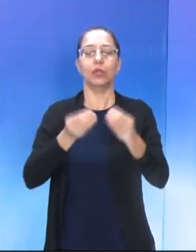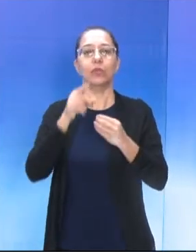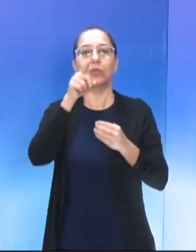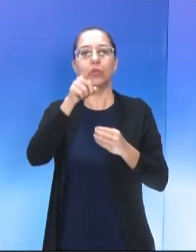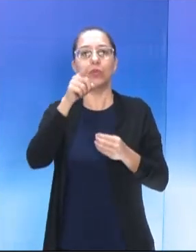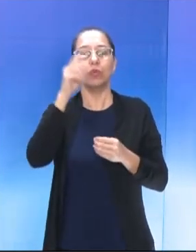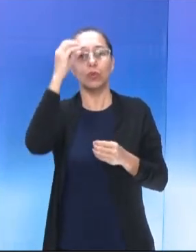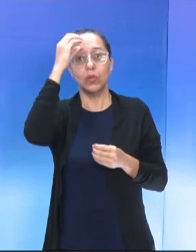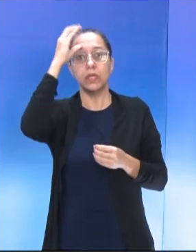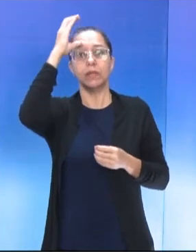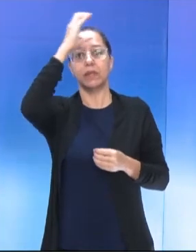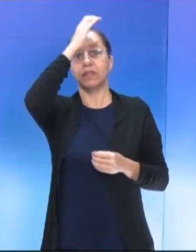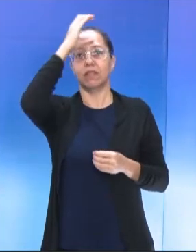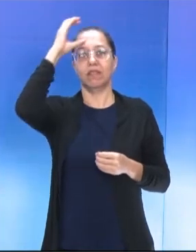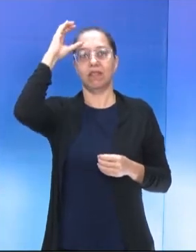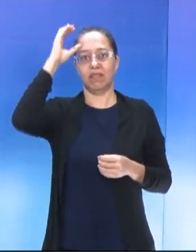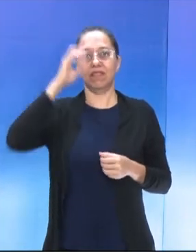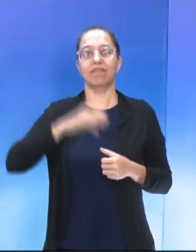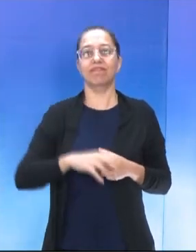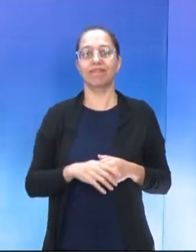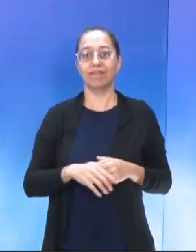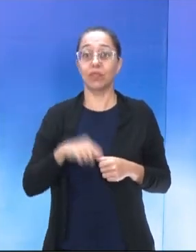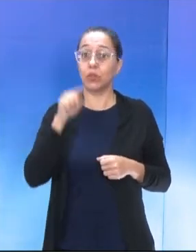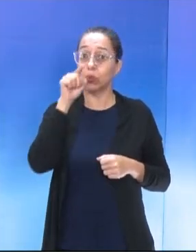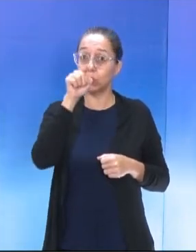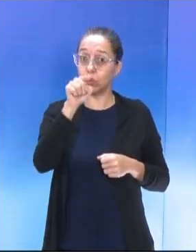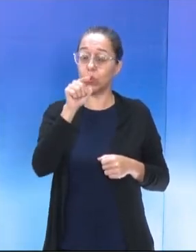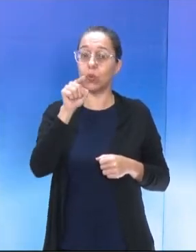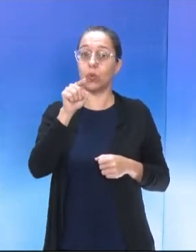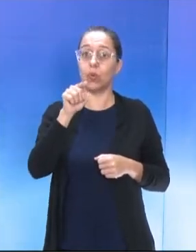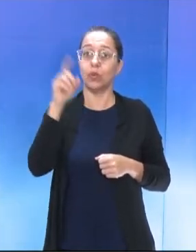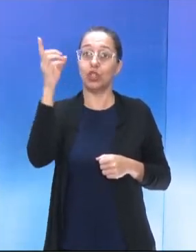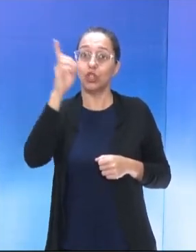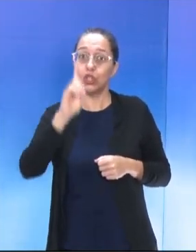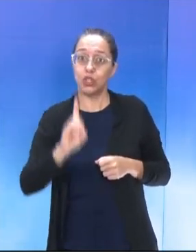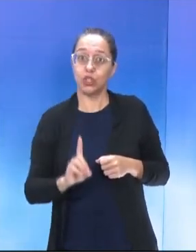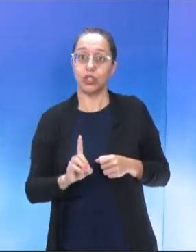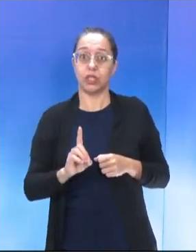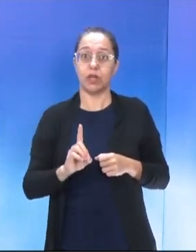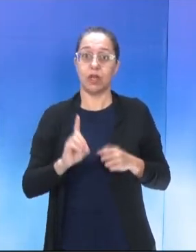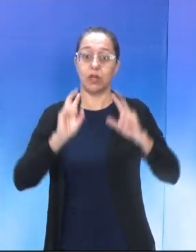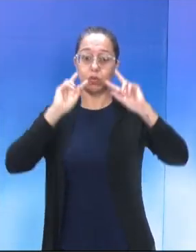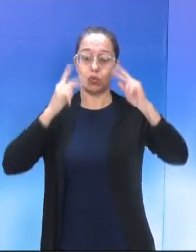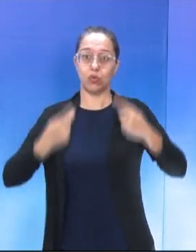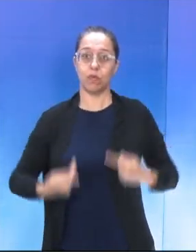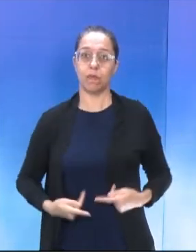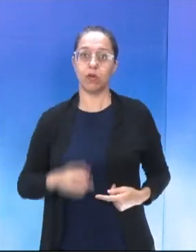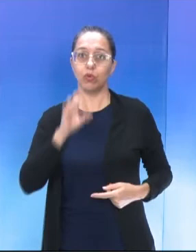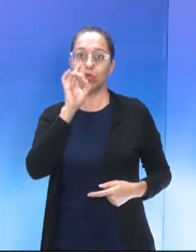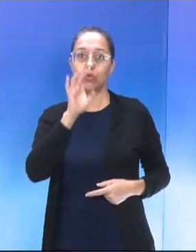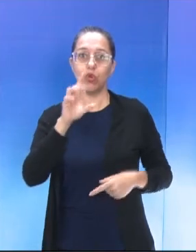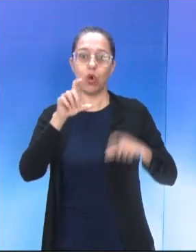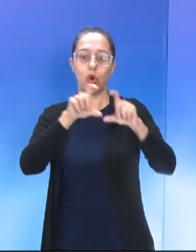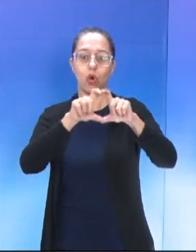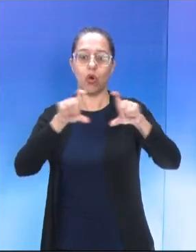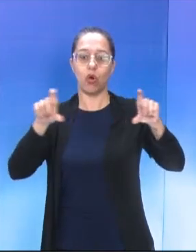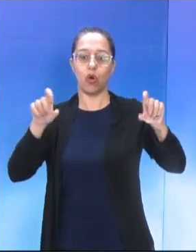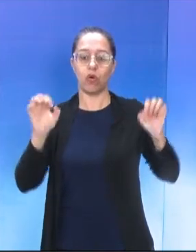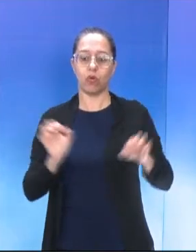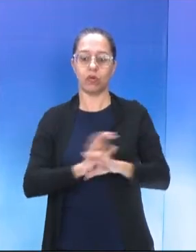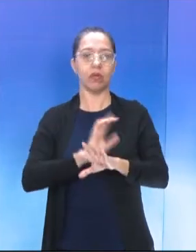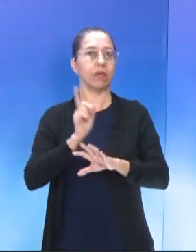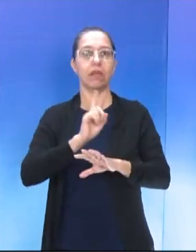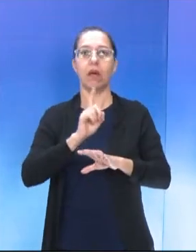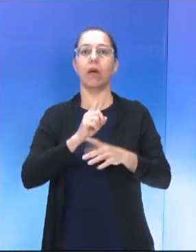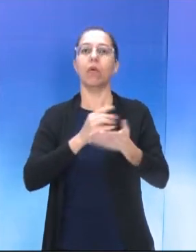não vai respeitar os direitos humanos só na conclusão, não. O seu texto vem todo pautado no respeito aos direitos humanos,